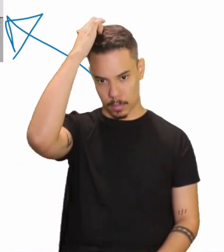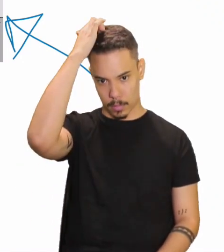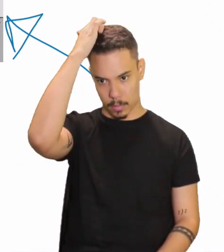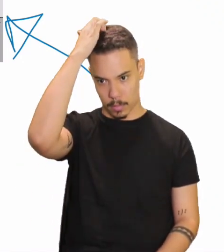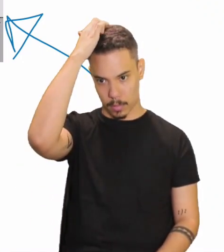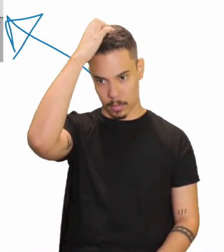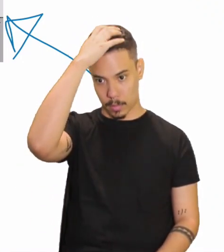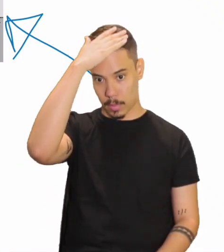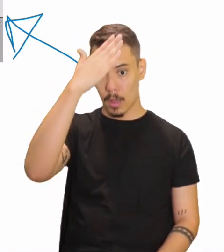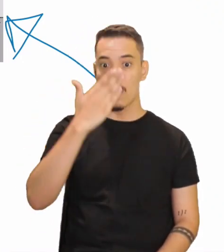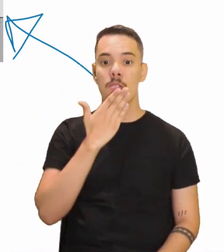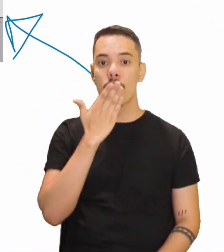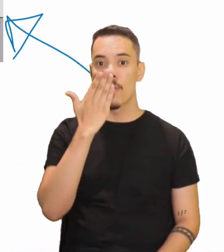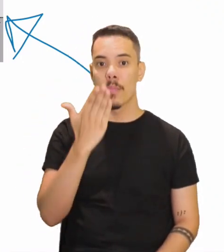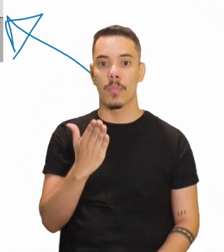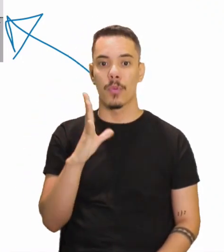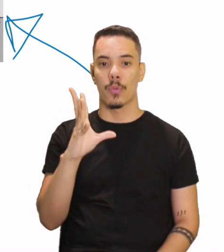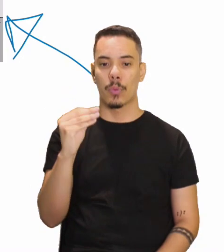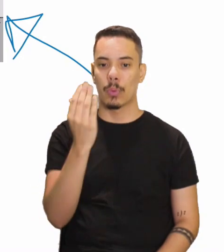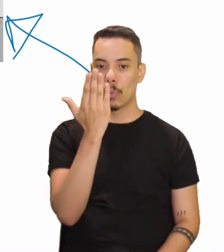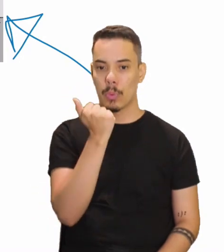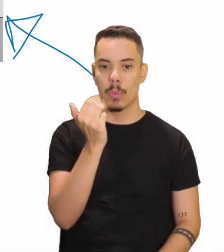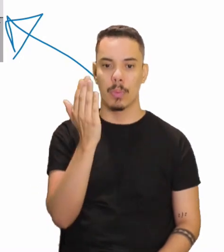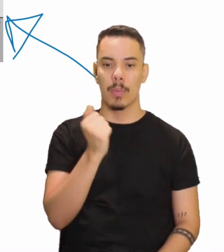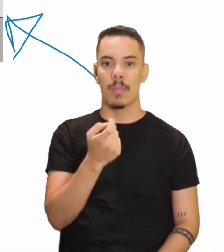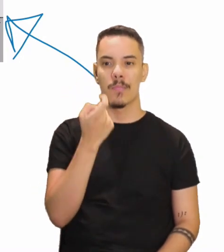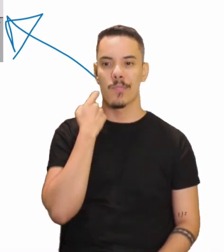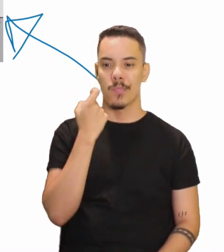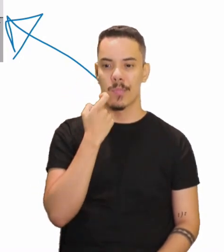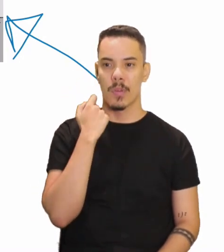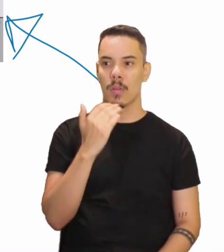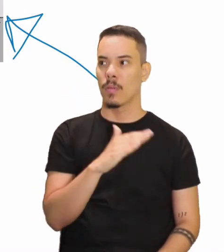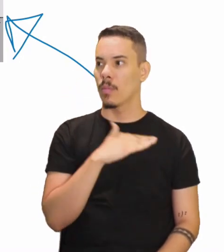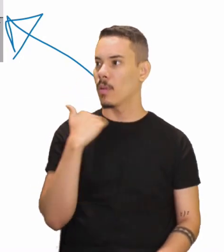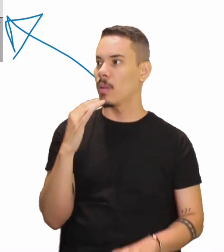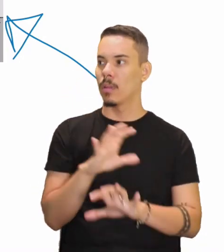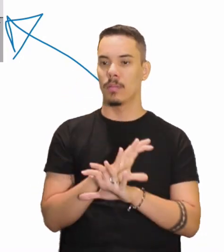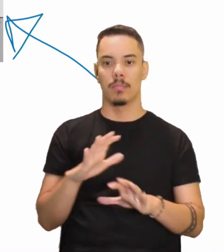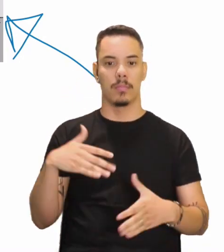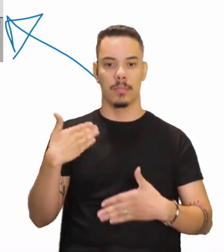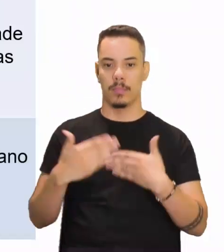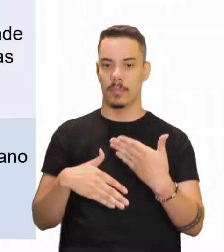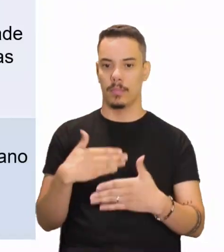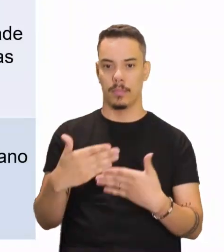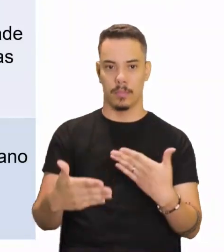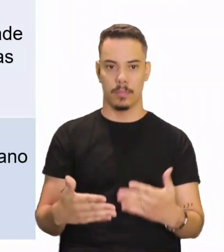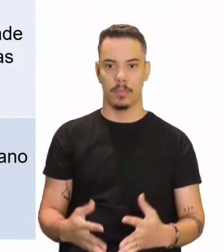comer algo vai ser tudo enlatado os peixes morrendo e assim sucessivamente